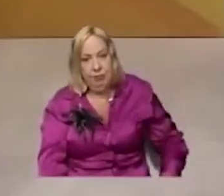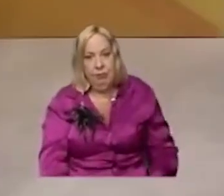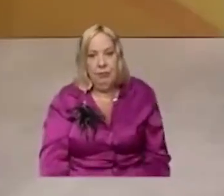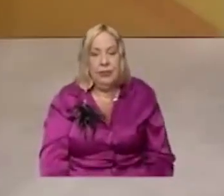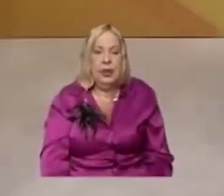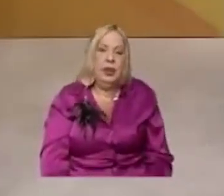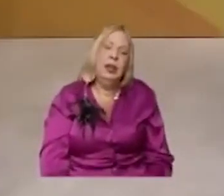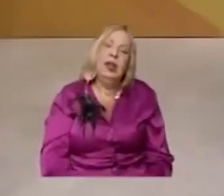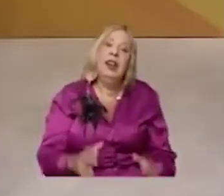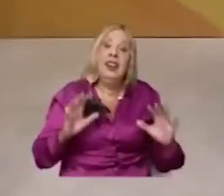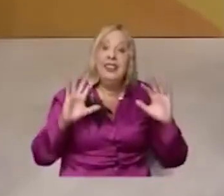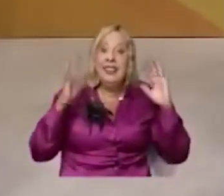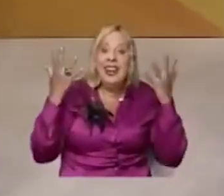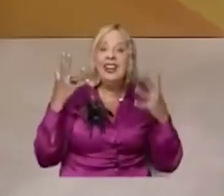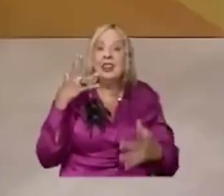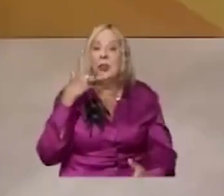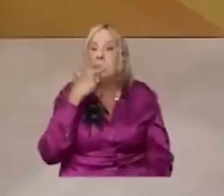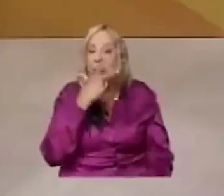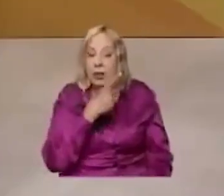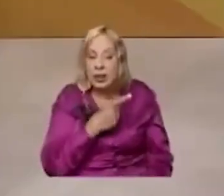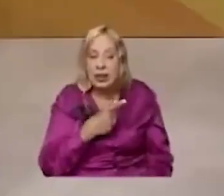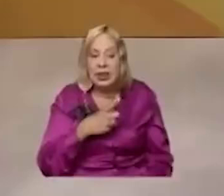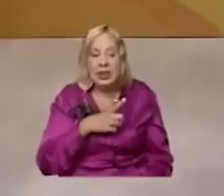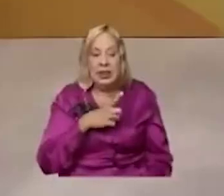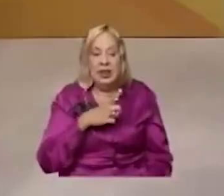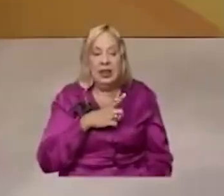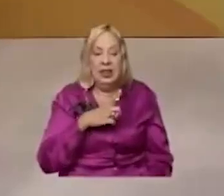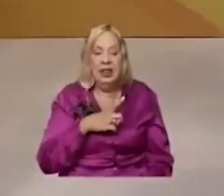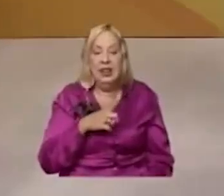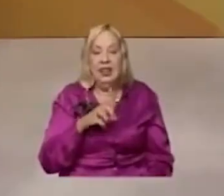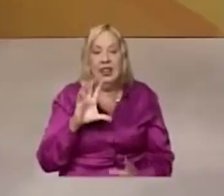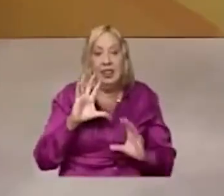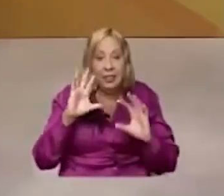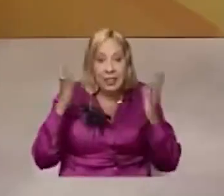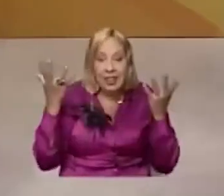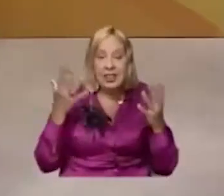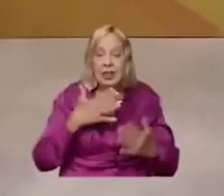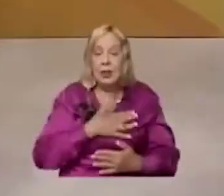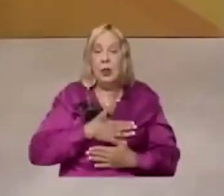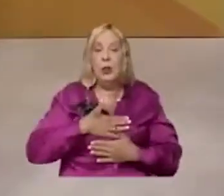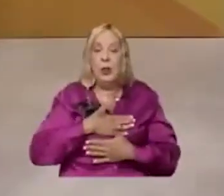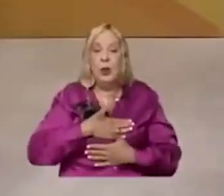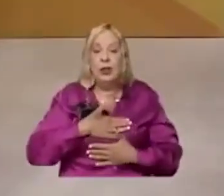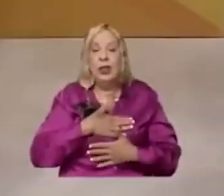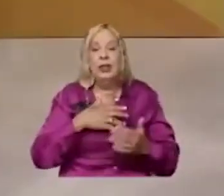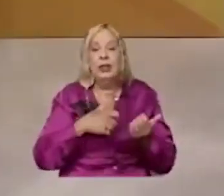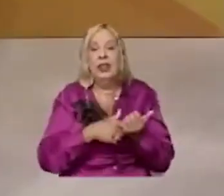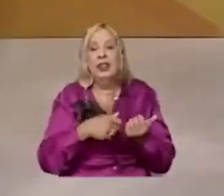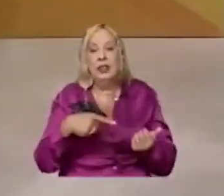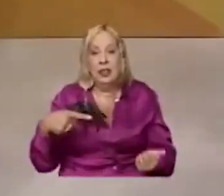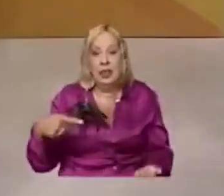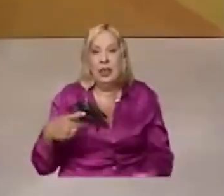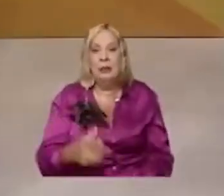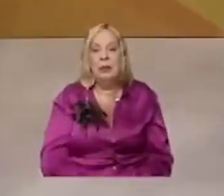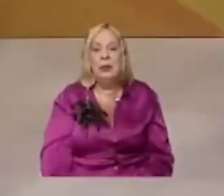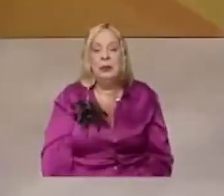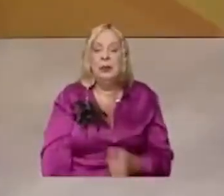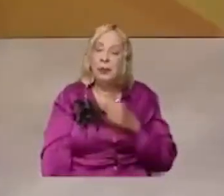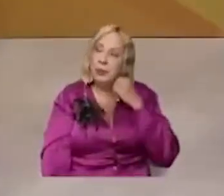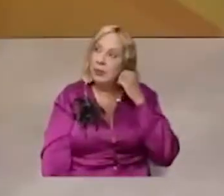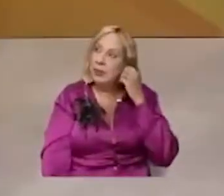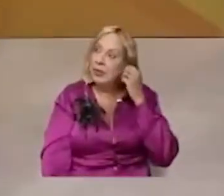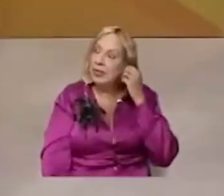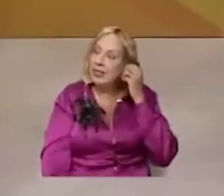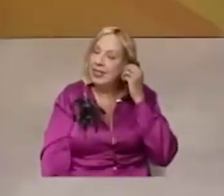Eita festa bonita, é festança, é aquela festa que a gente gosta, que é o Caju Cap. Ô, Caju Cap, pra